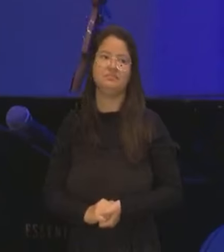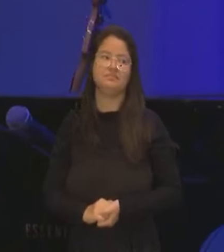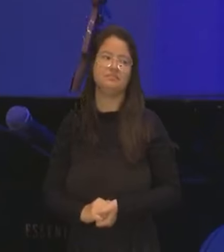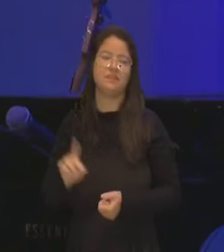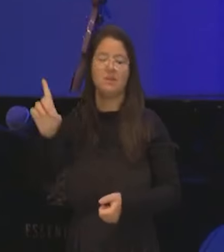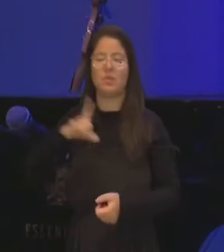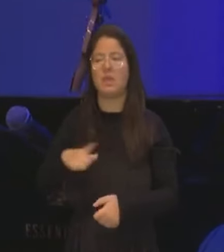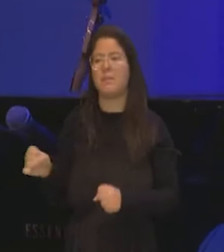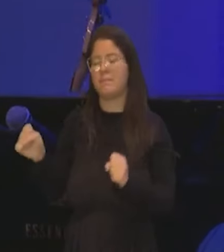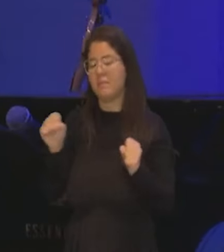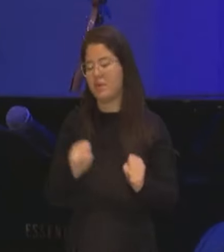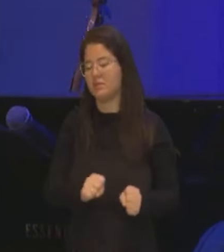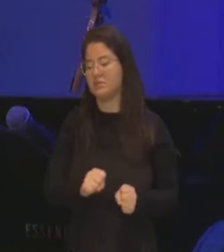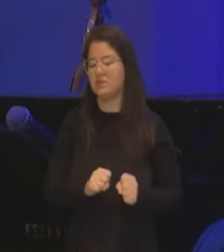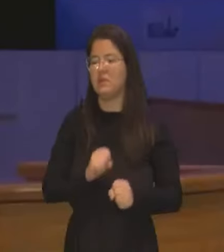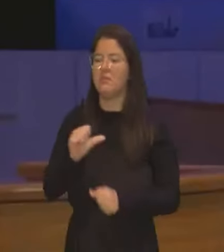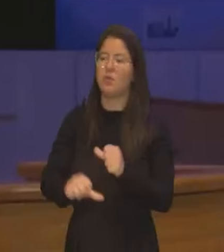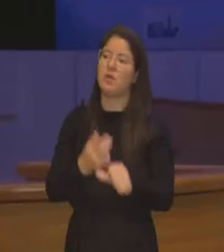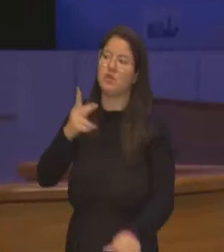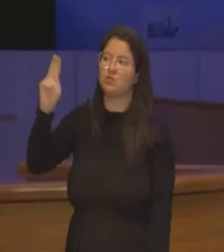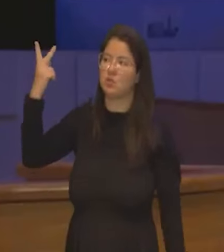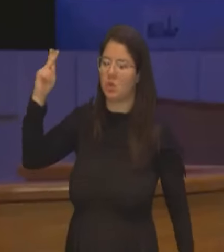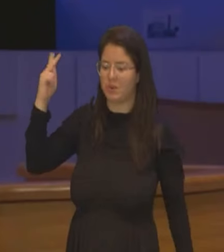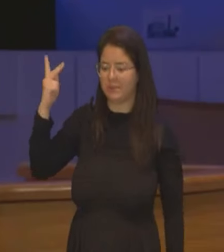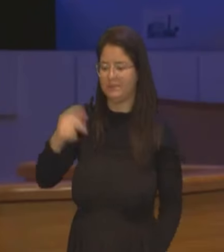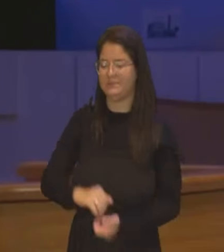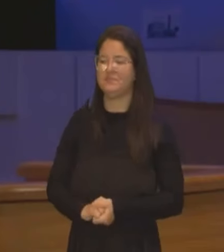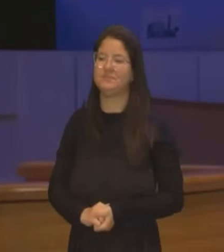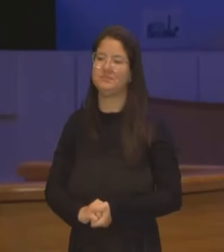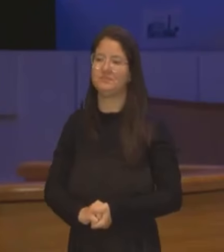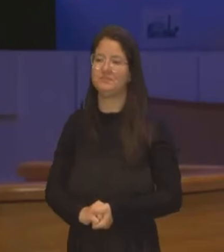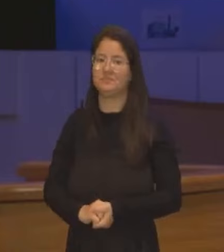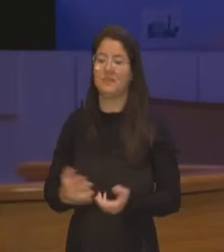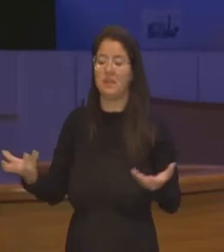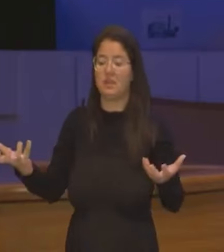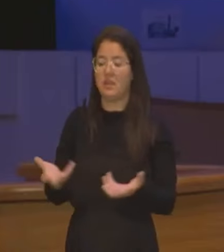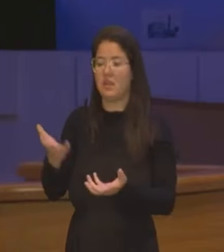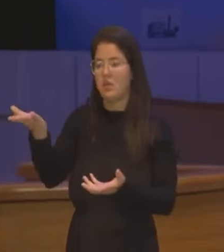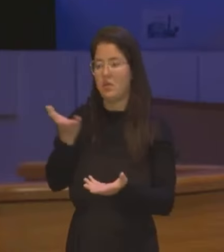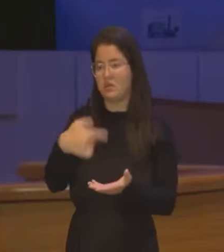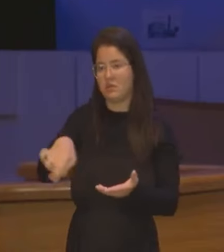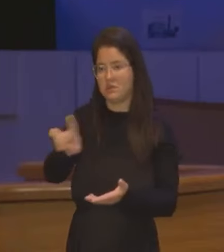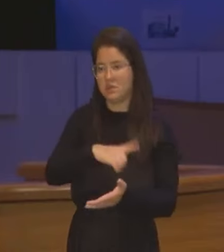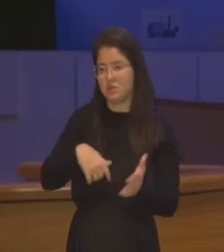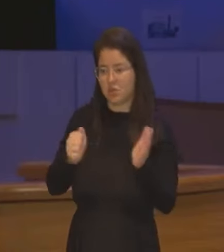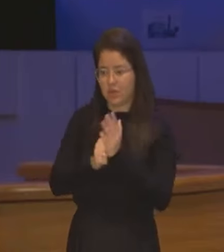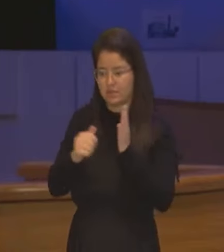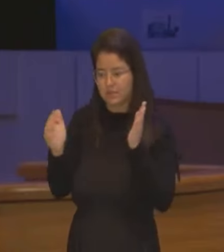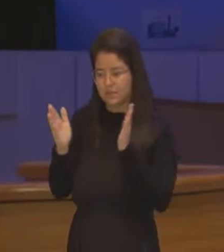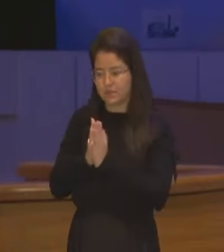Ele é poderoso para alterar a sua história. Eu quero que você feche seus olhos.